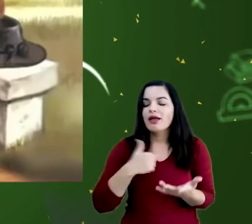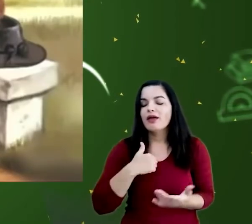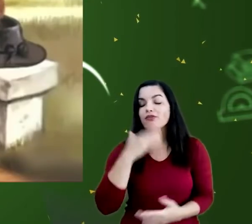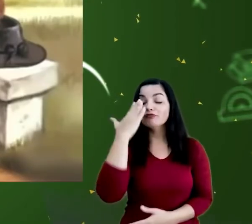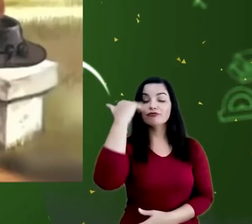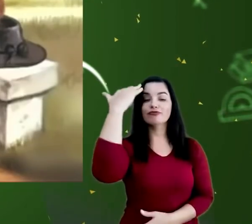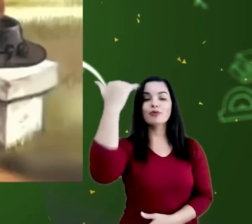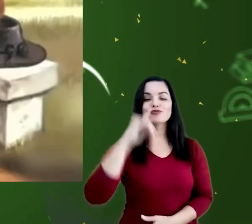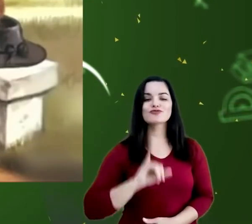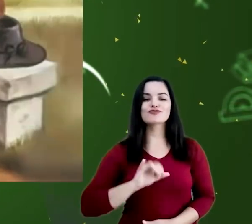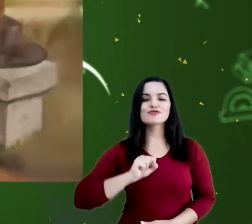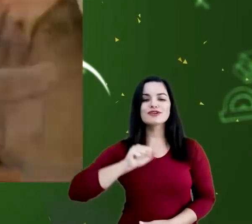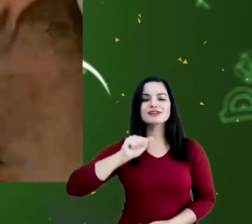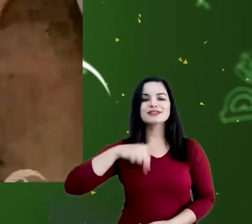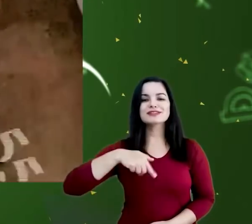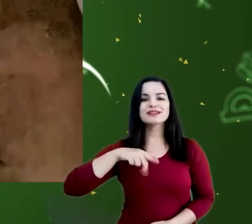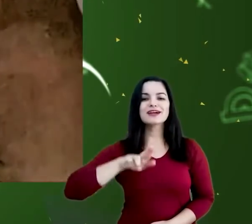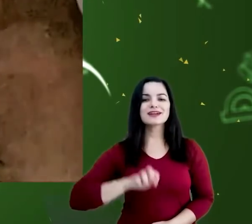Isaac Newton. Em